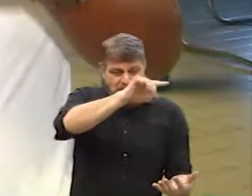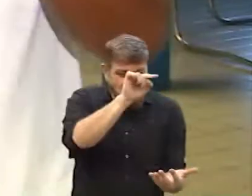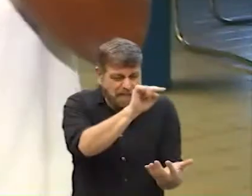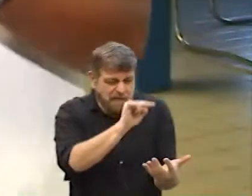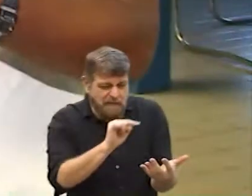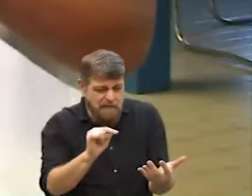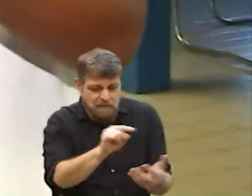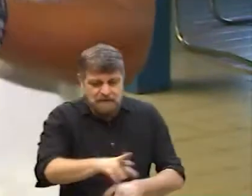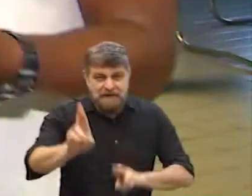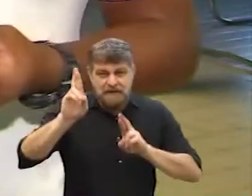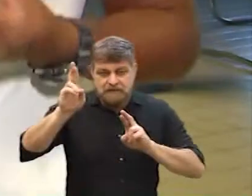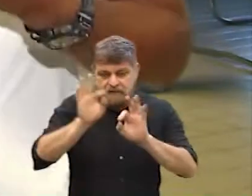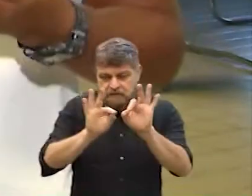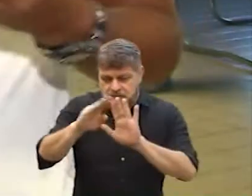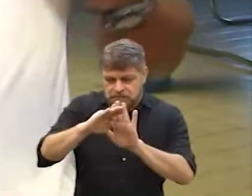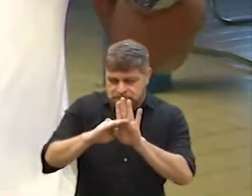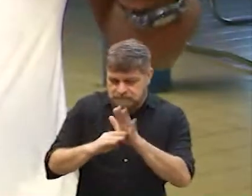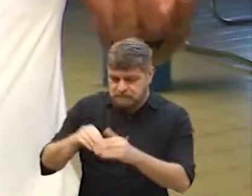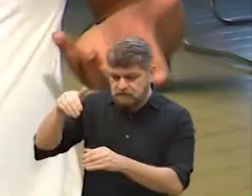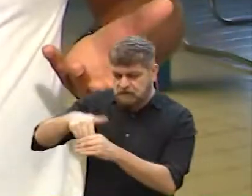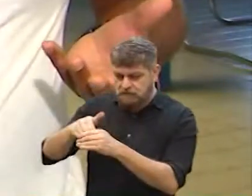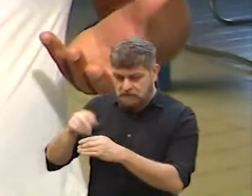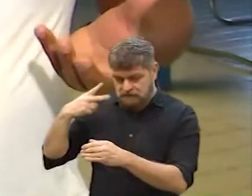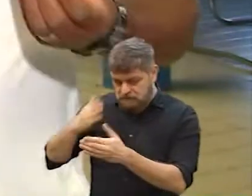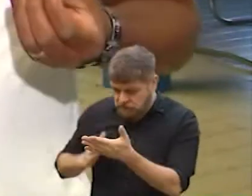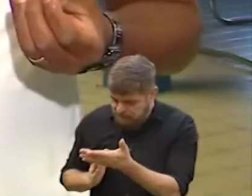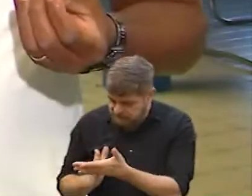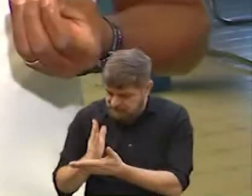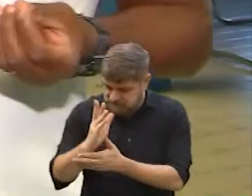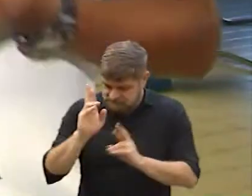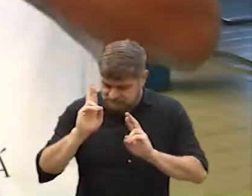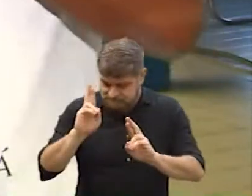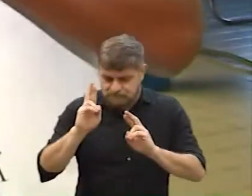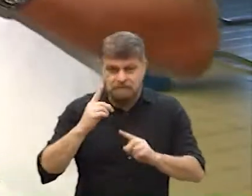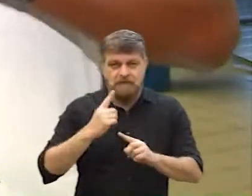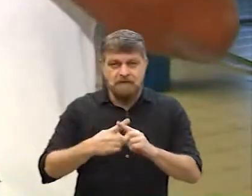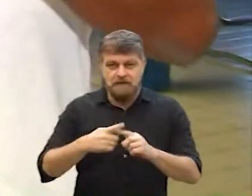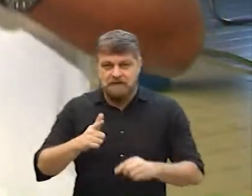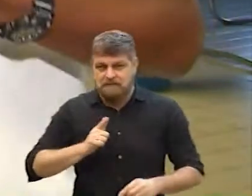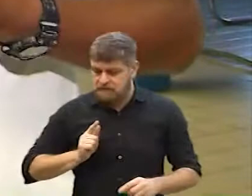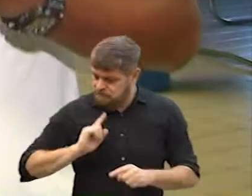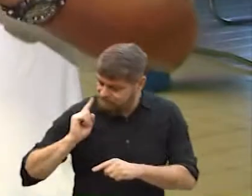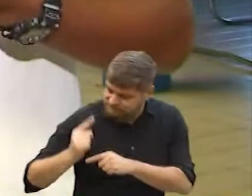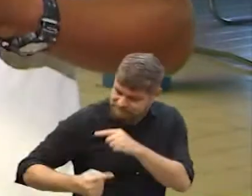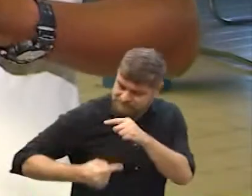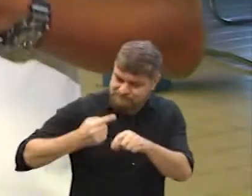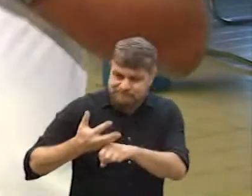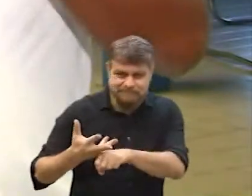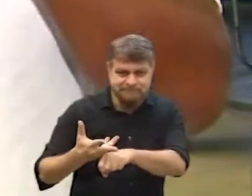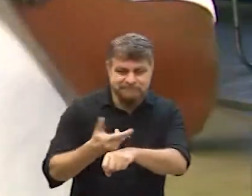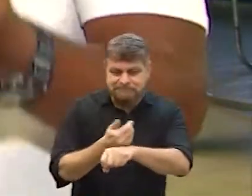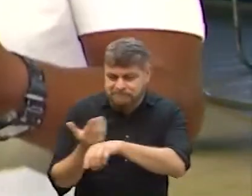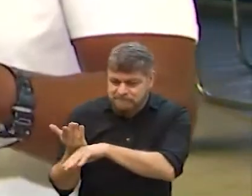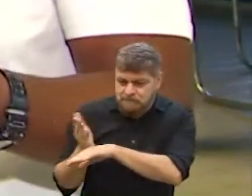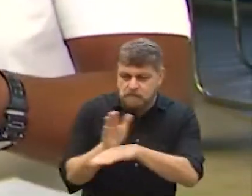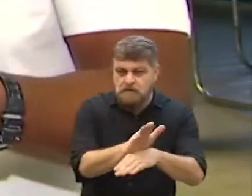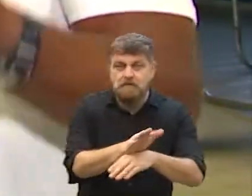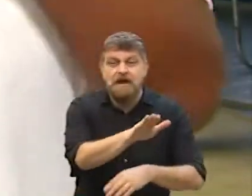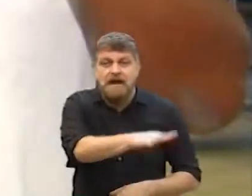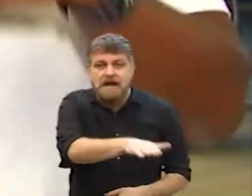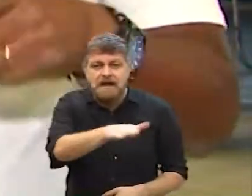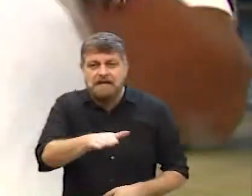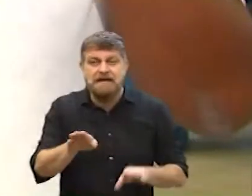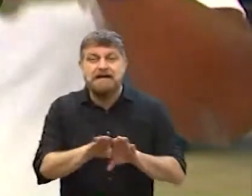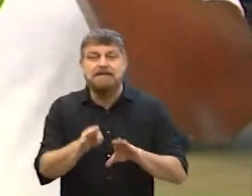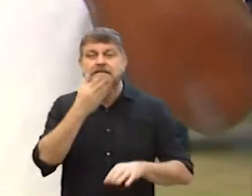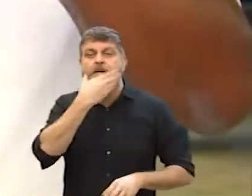todo. Eu espero que esse projeto de lei seja aprovado pelos vereadores, porque vai trazer um excelente benefício, não só para as crianças, mas